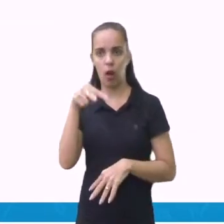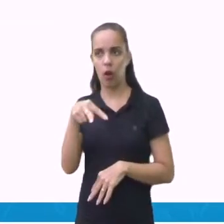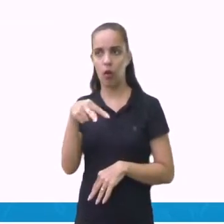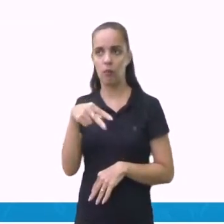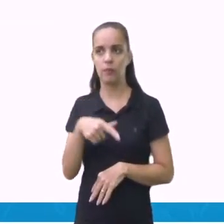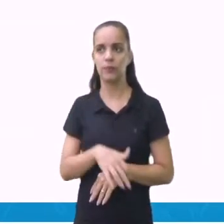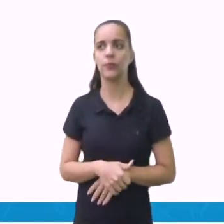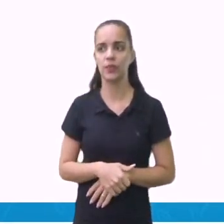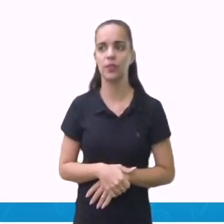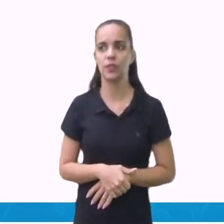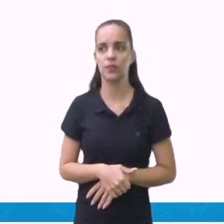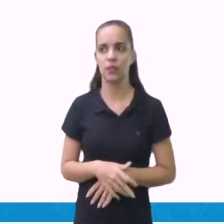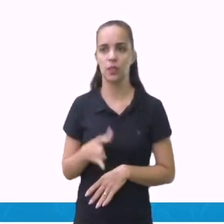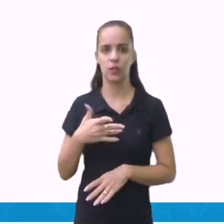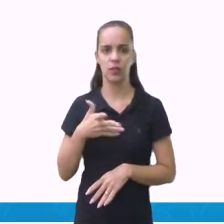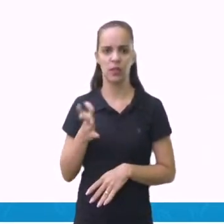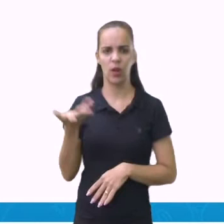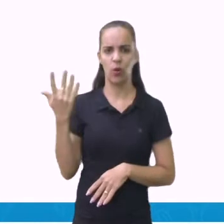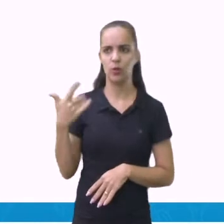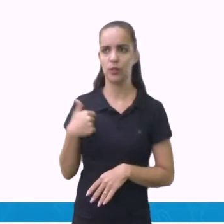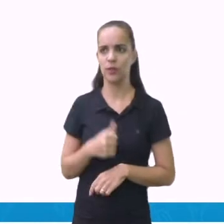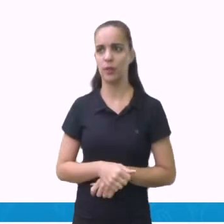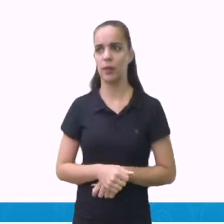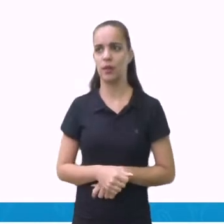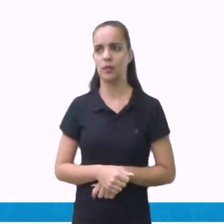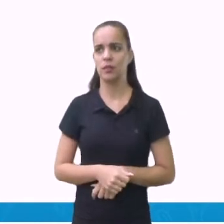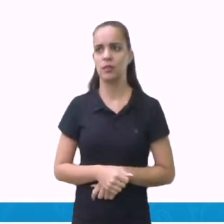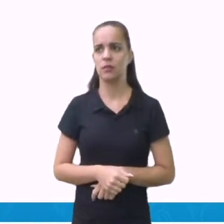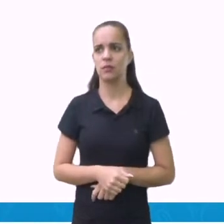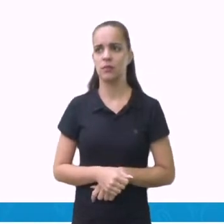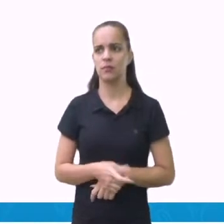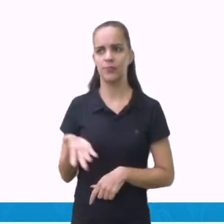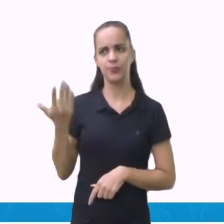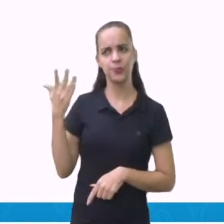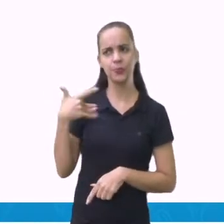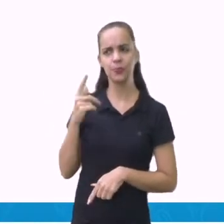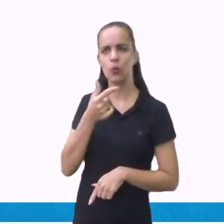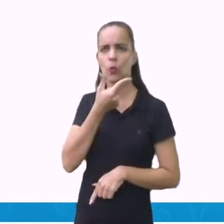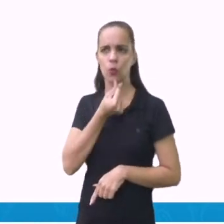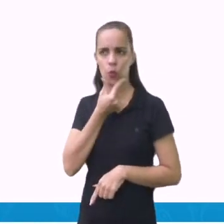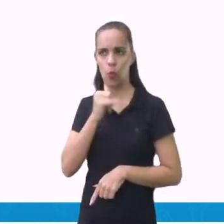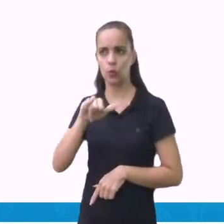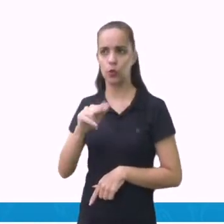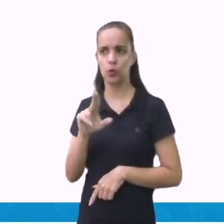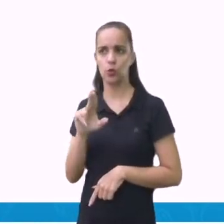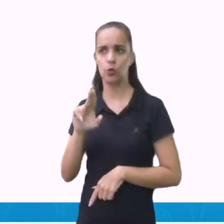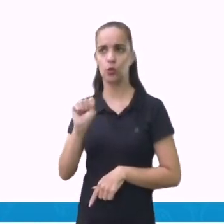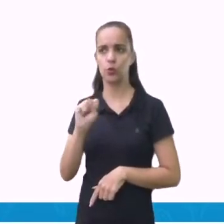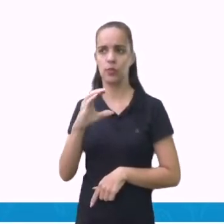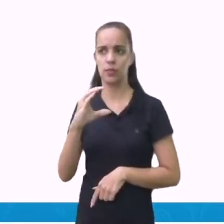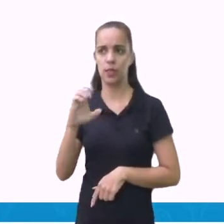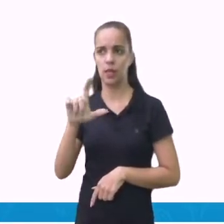vamos falar um pouco mais sobre eles, né? Quando Juscelino Kubitschek